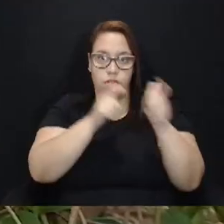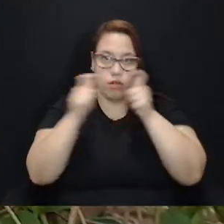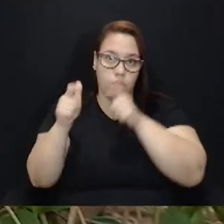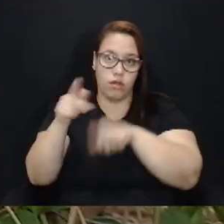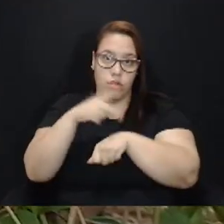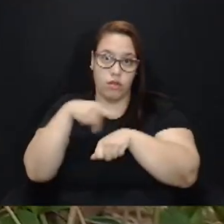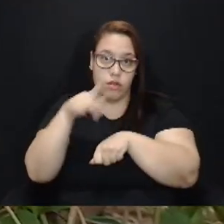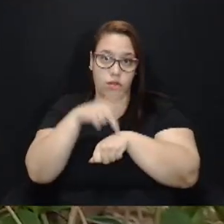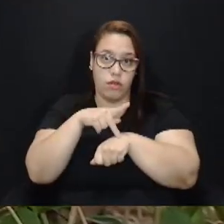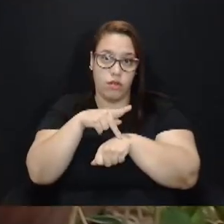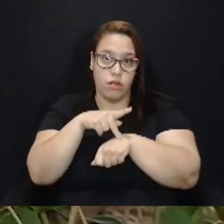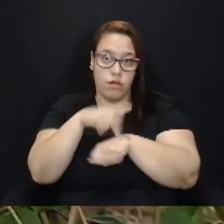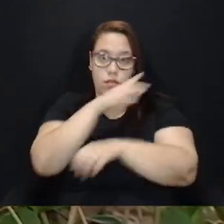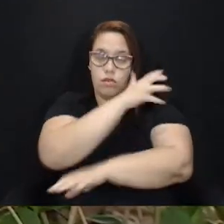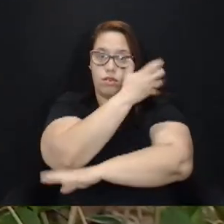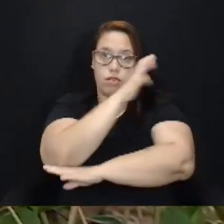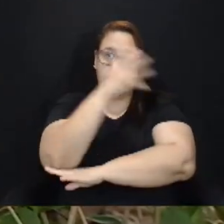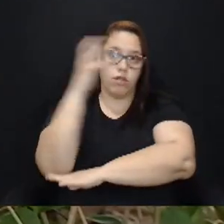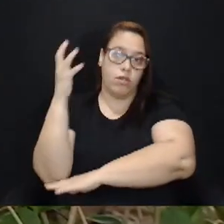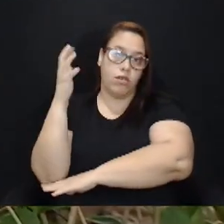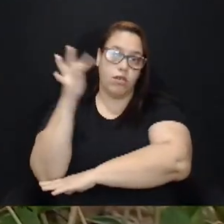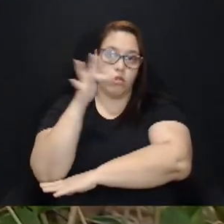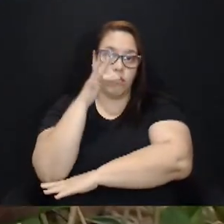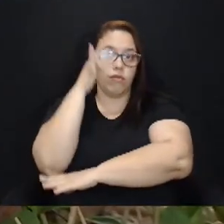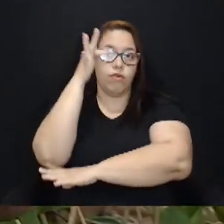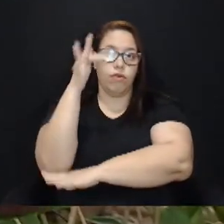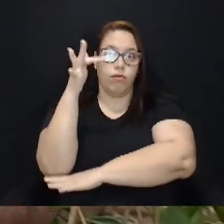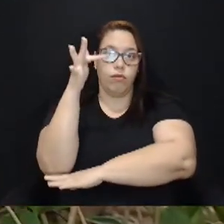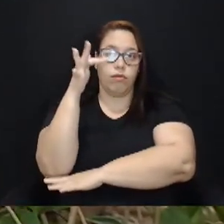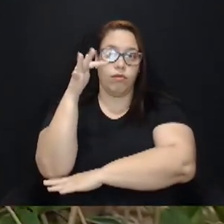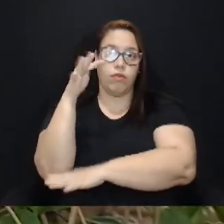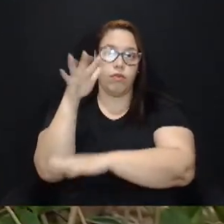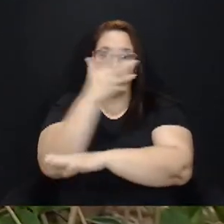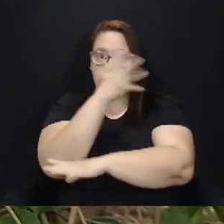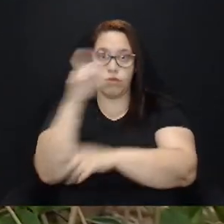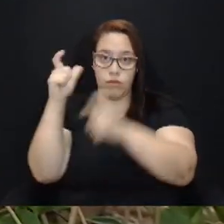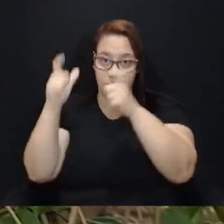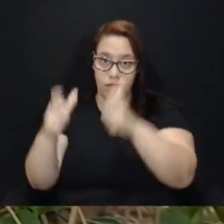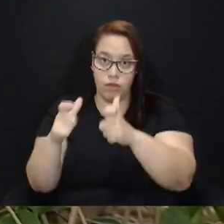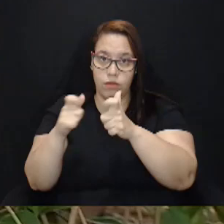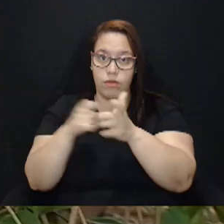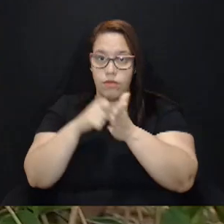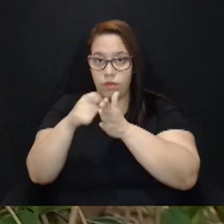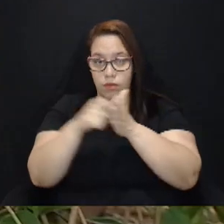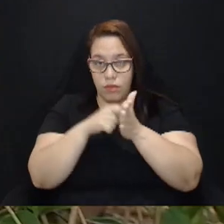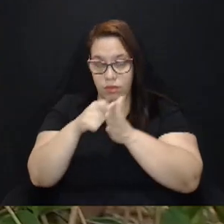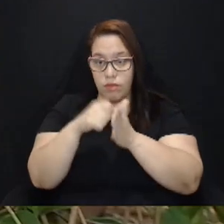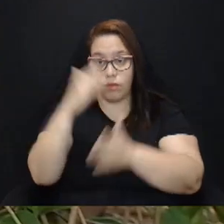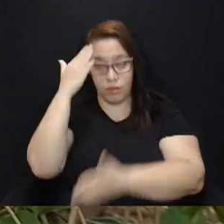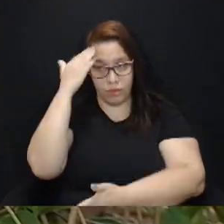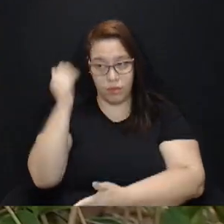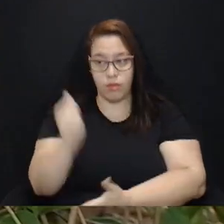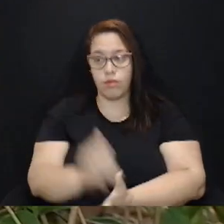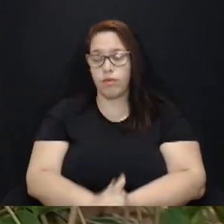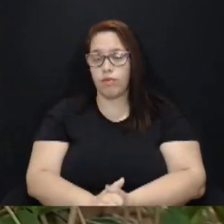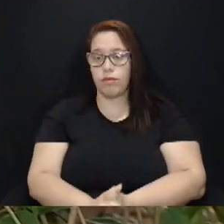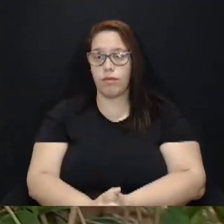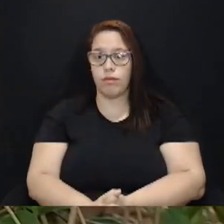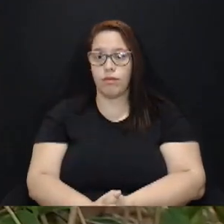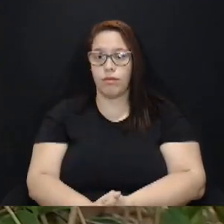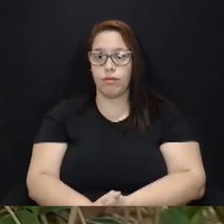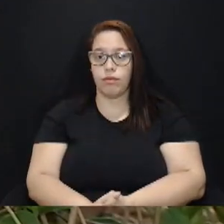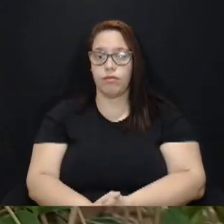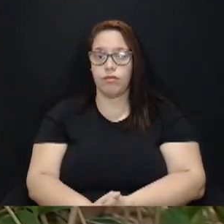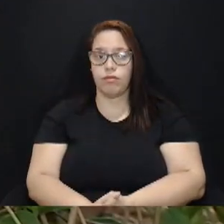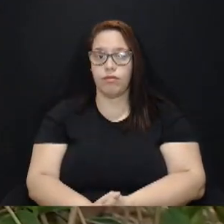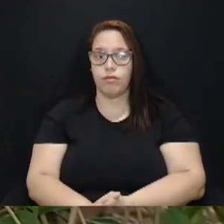da Thaís, que alguém levou planta daqui e tem um jardim lá e tem a plaquinha. Sabe, eu acho que a